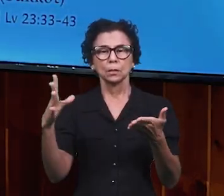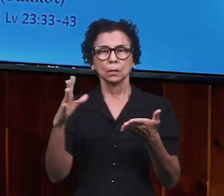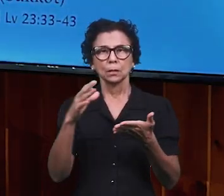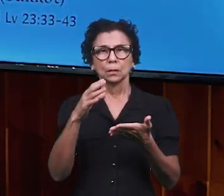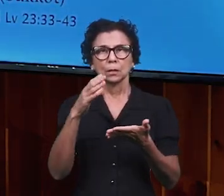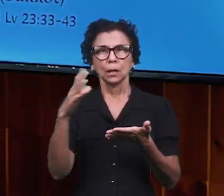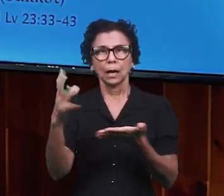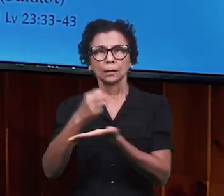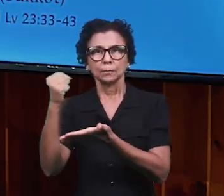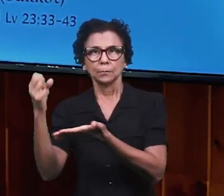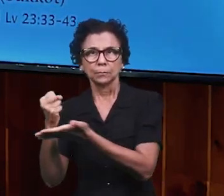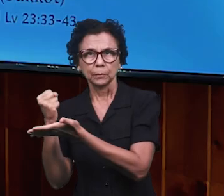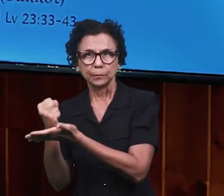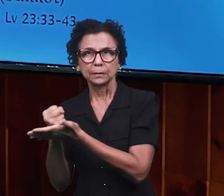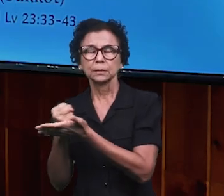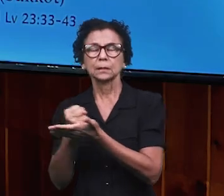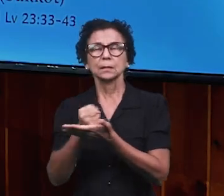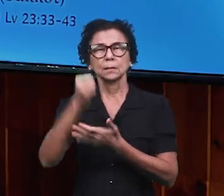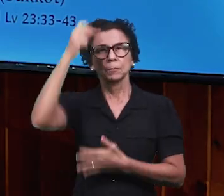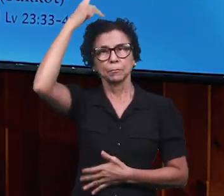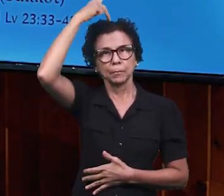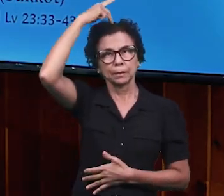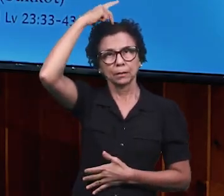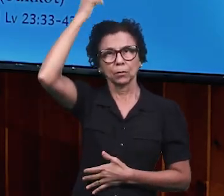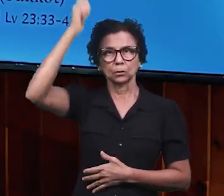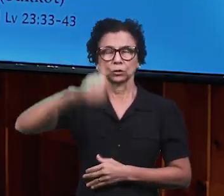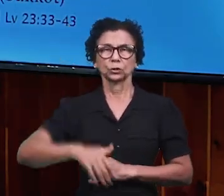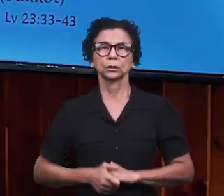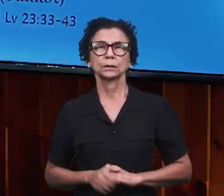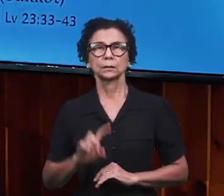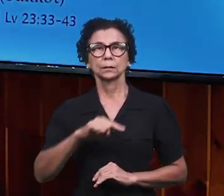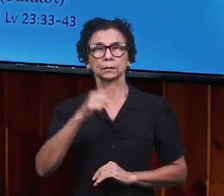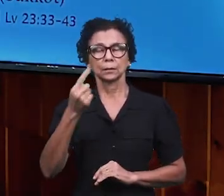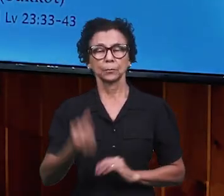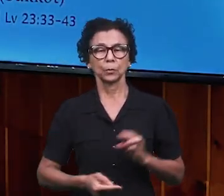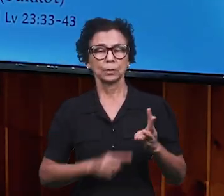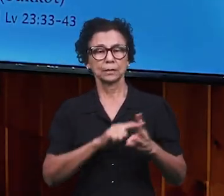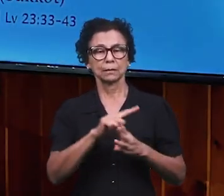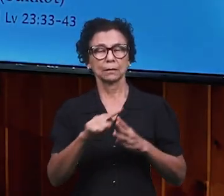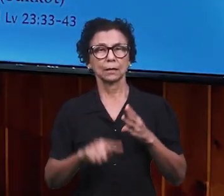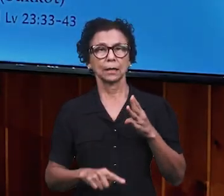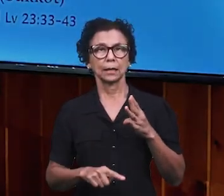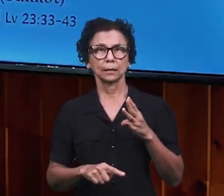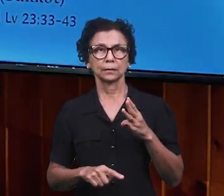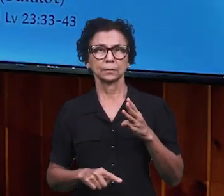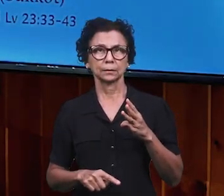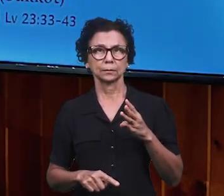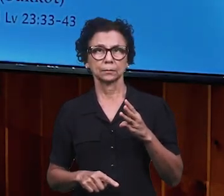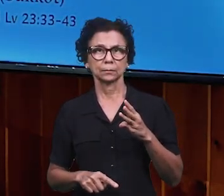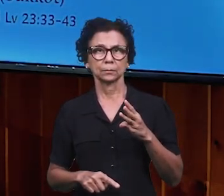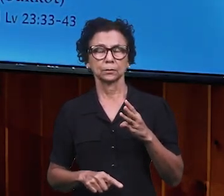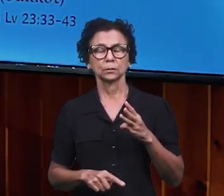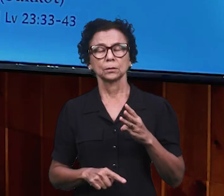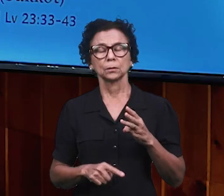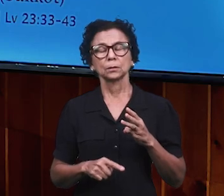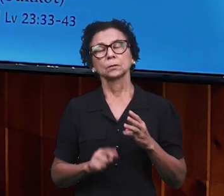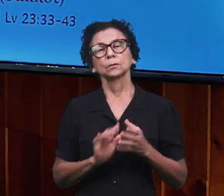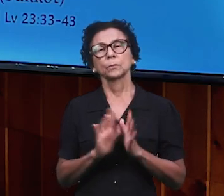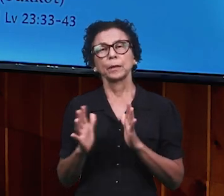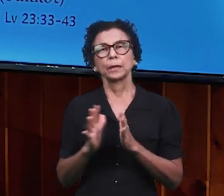e Pentecostes. Depois as 3 últimas festas de